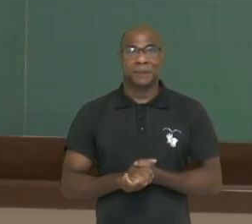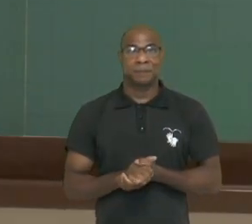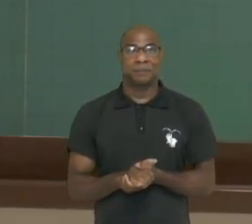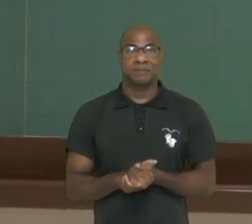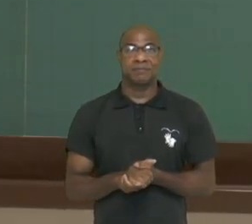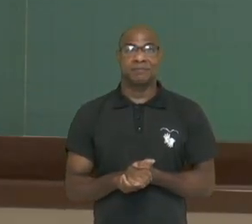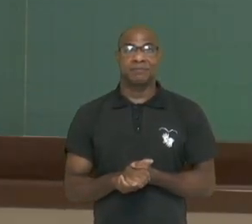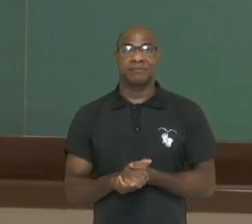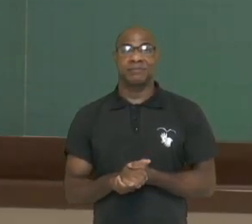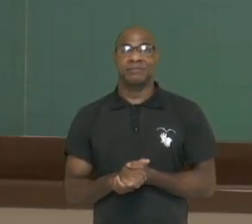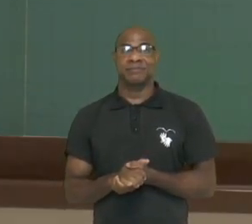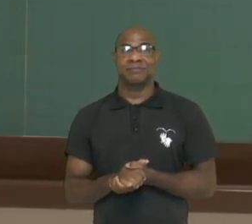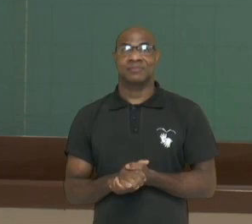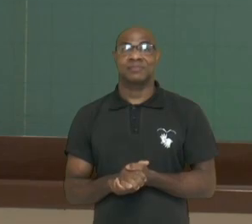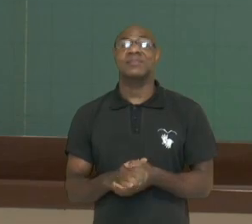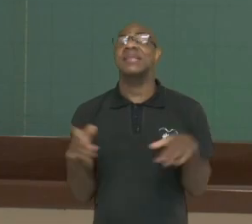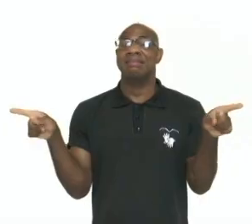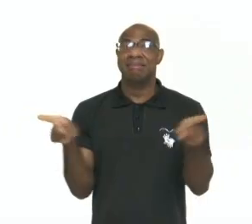Também,